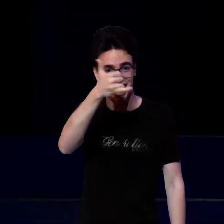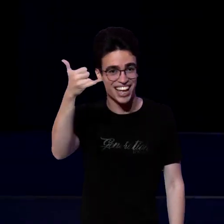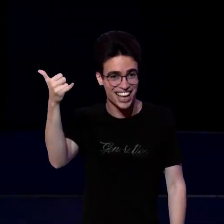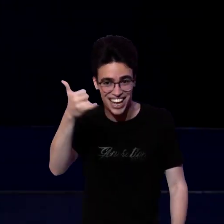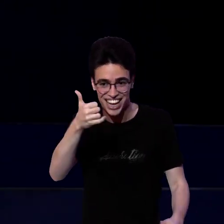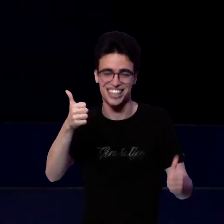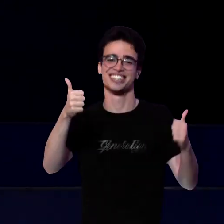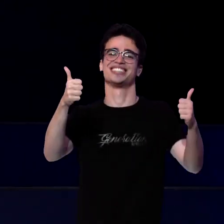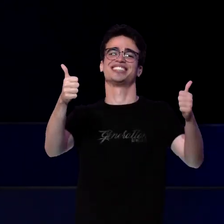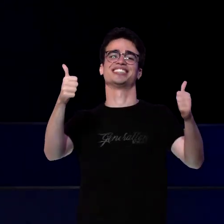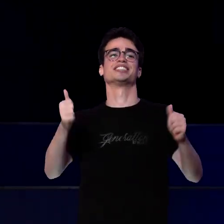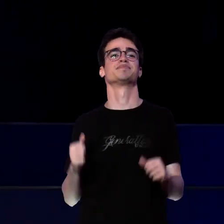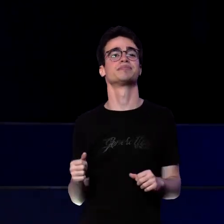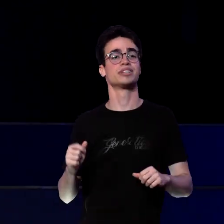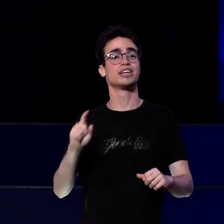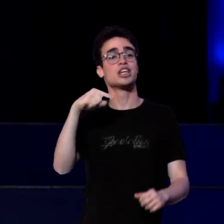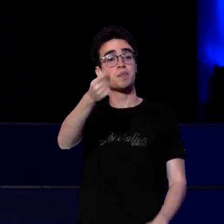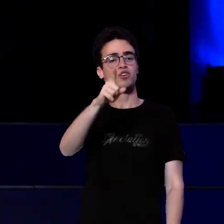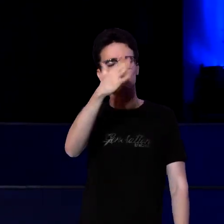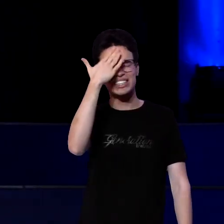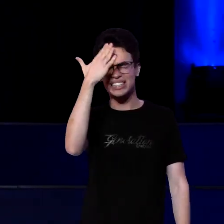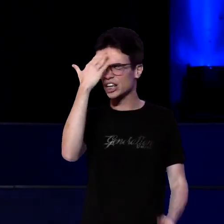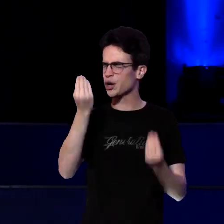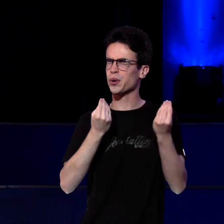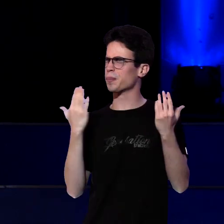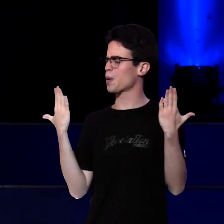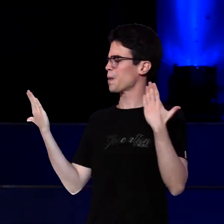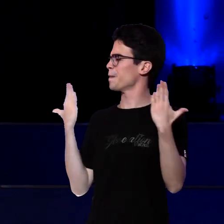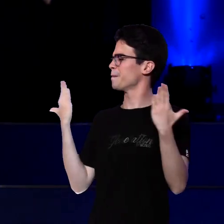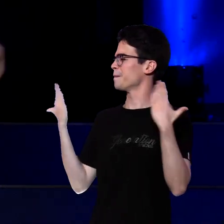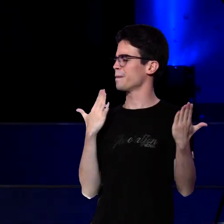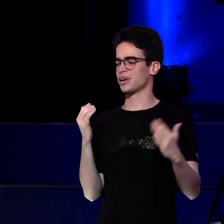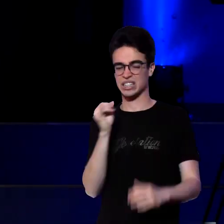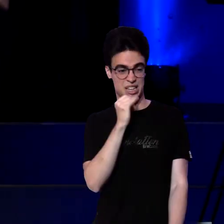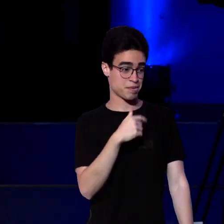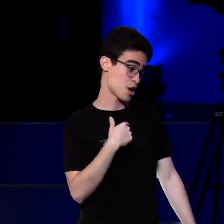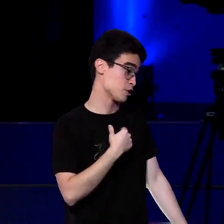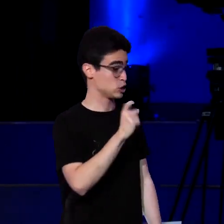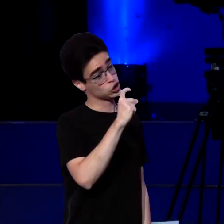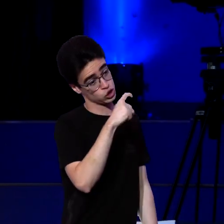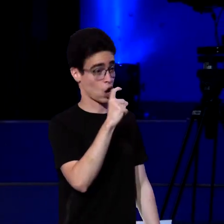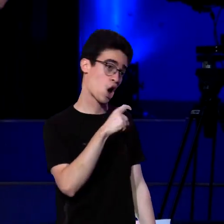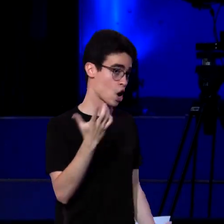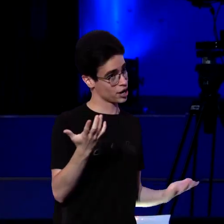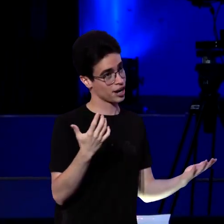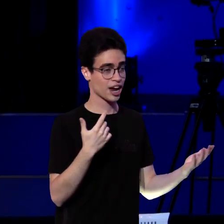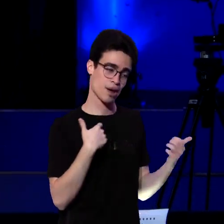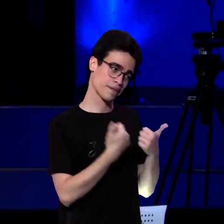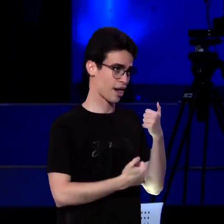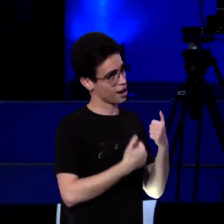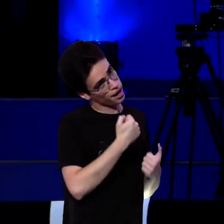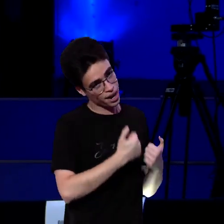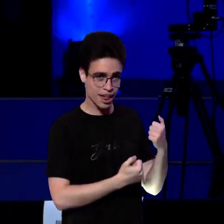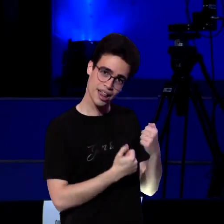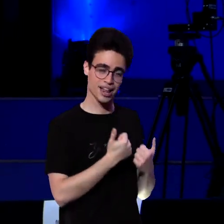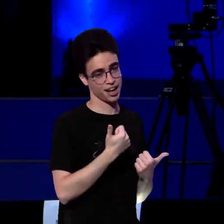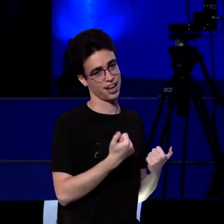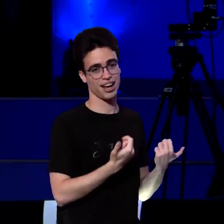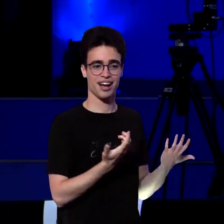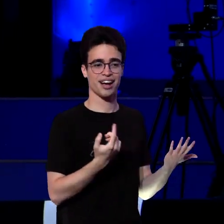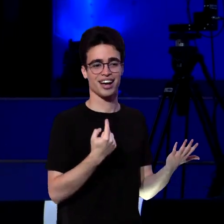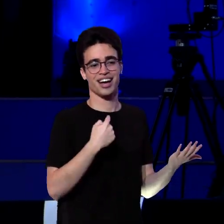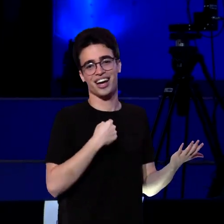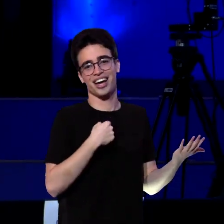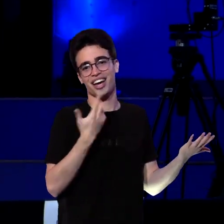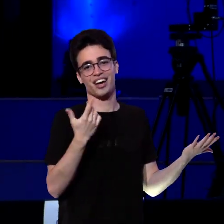entender aqui que isso tem a ver com a tua vida. Você que é tiktokeiro, você que joga Valorante, você